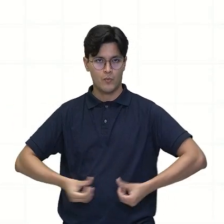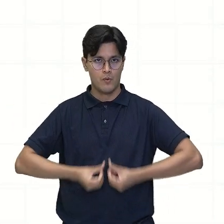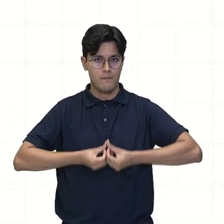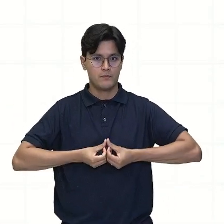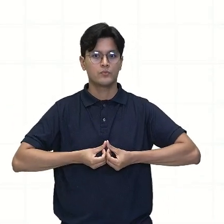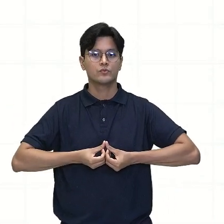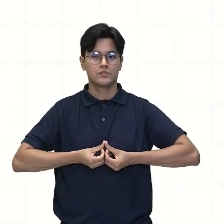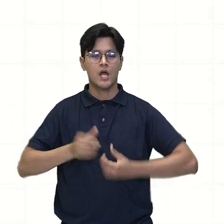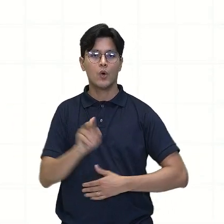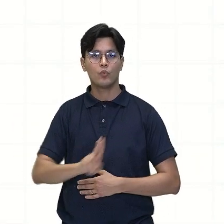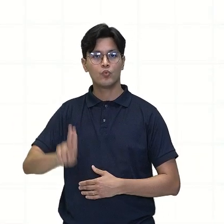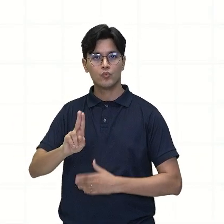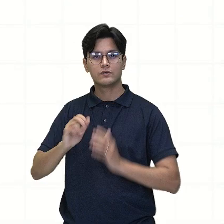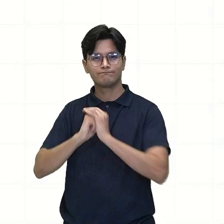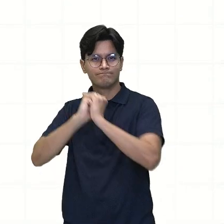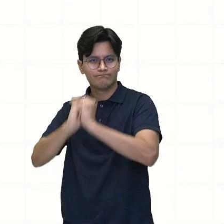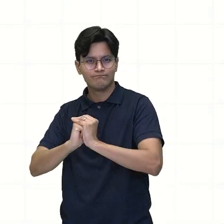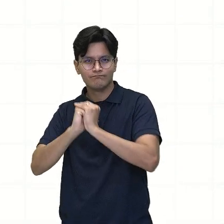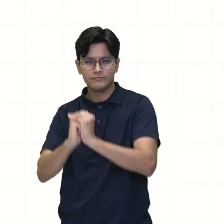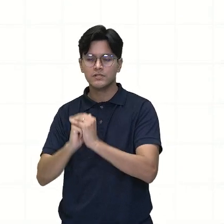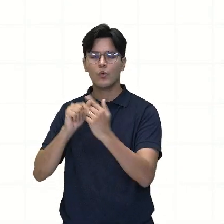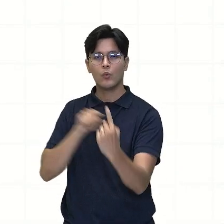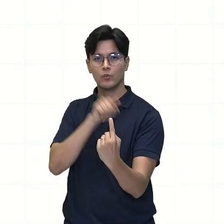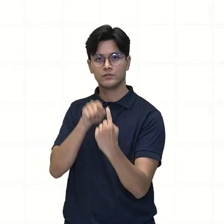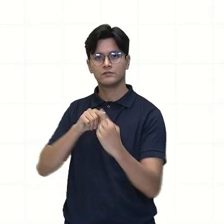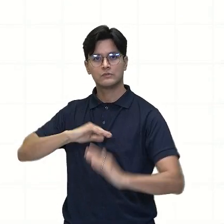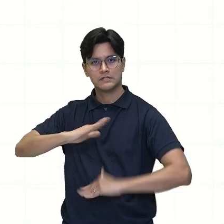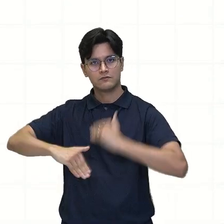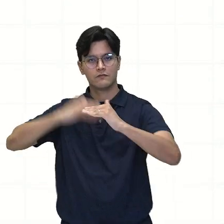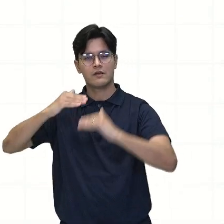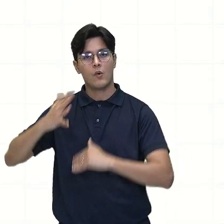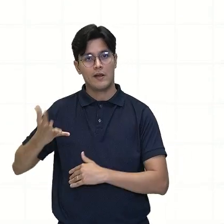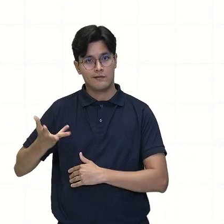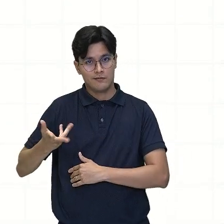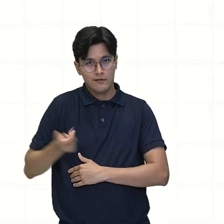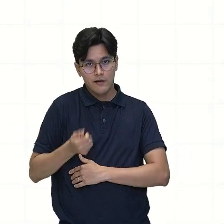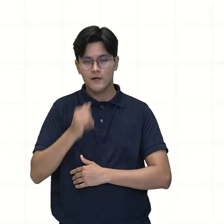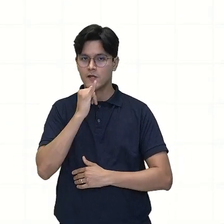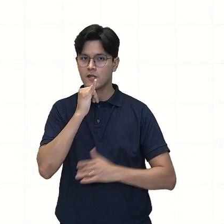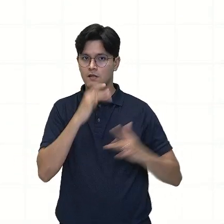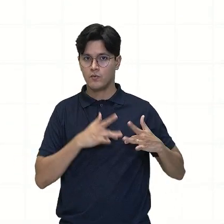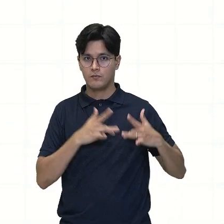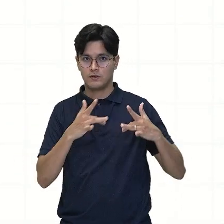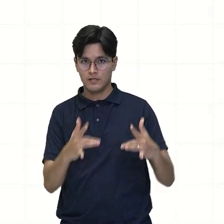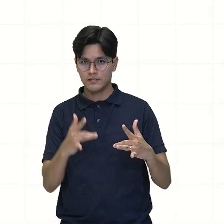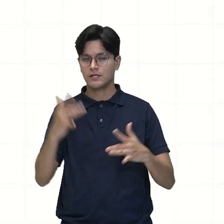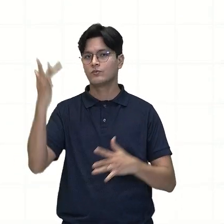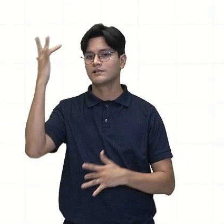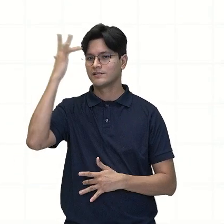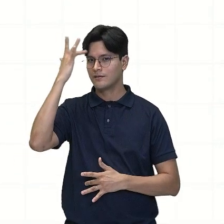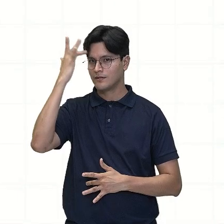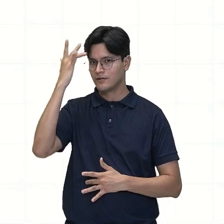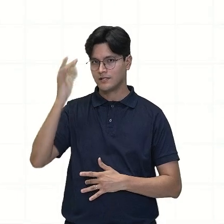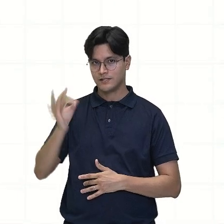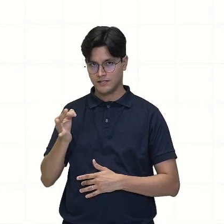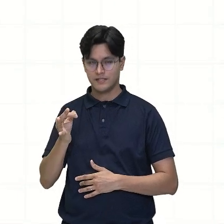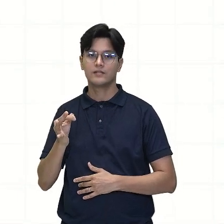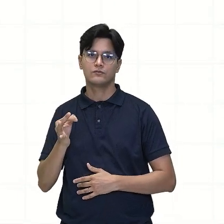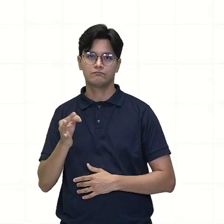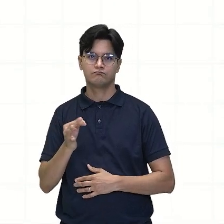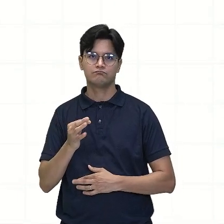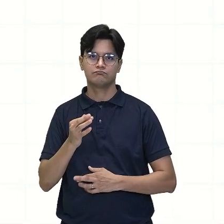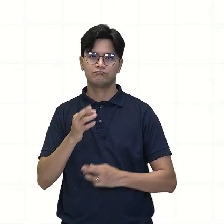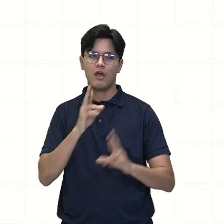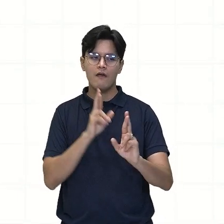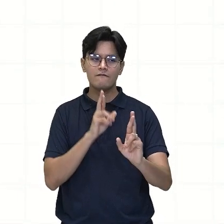um meio de desenvolver qualidades, como a compaixão e a sabedoria, mas tendo como referencial a pessoa de Buda, o exemplo